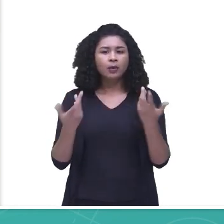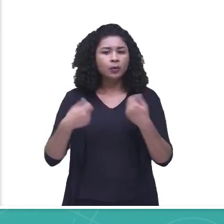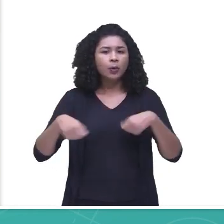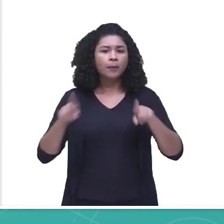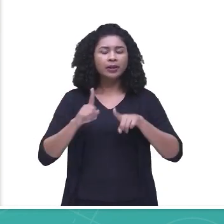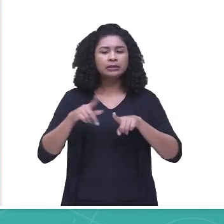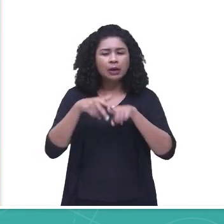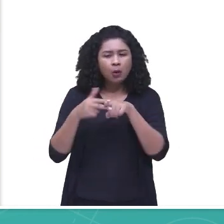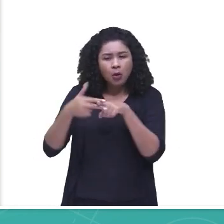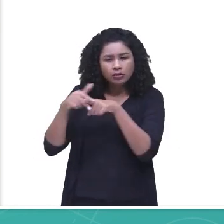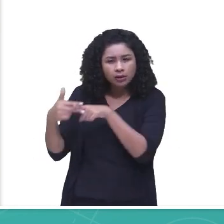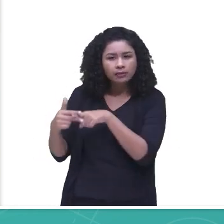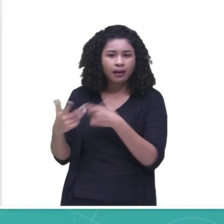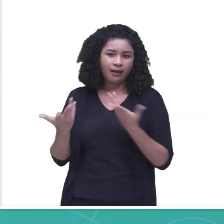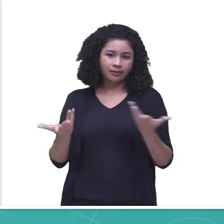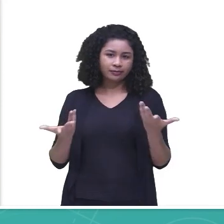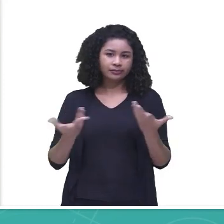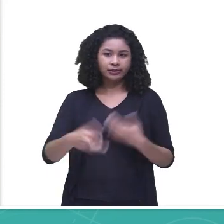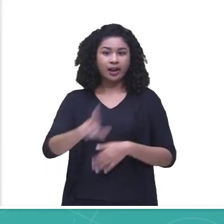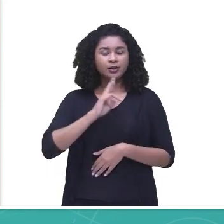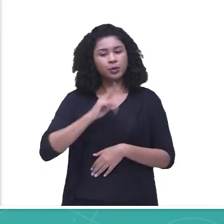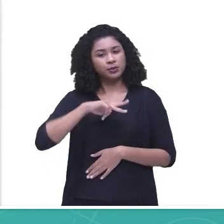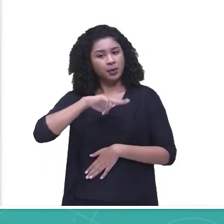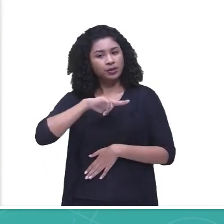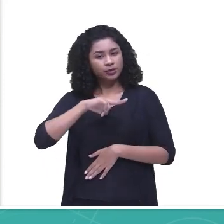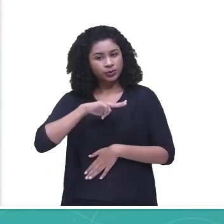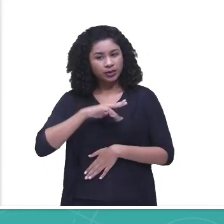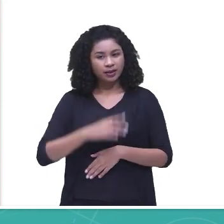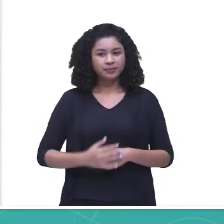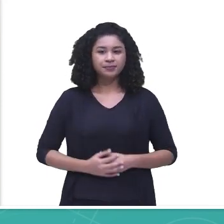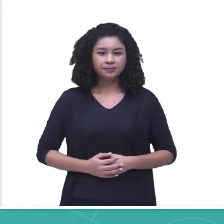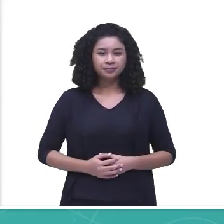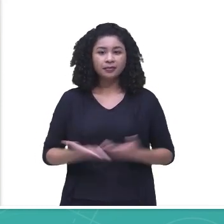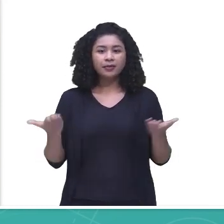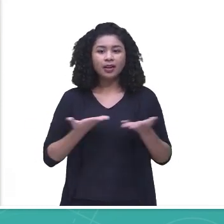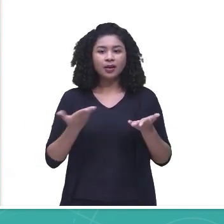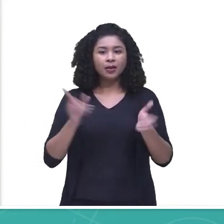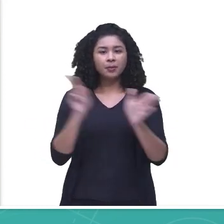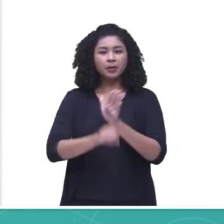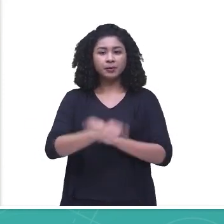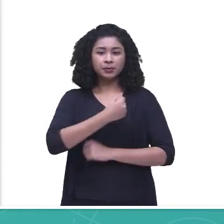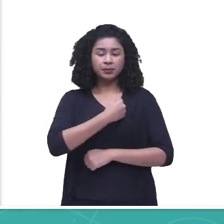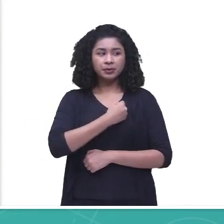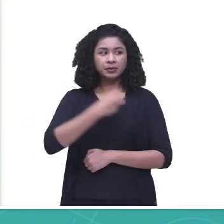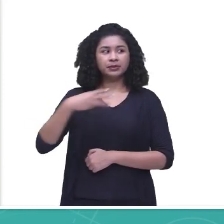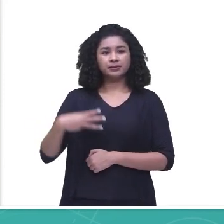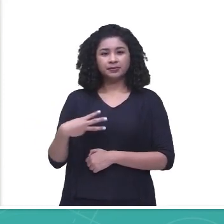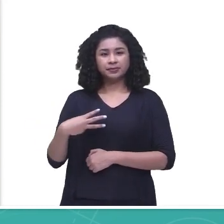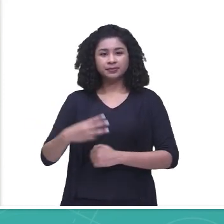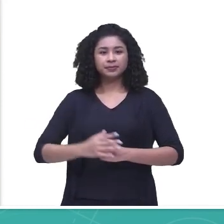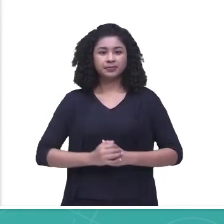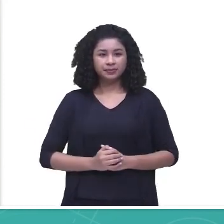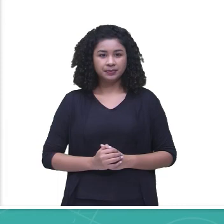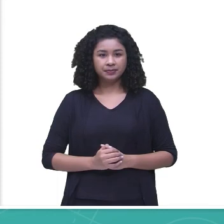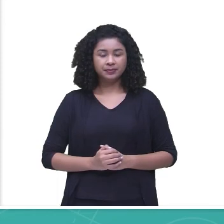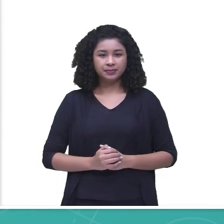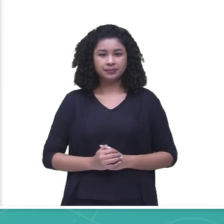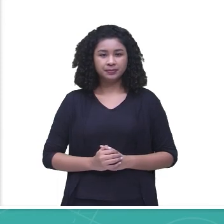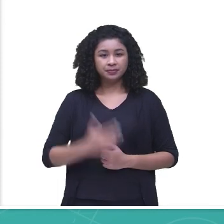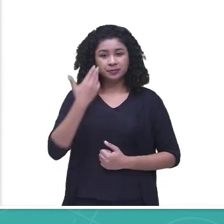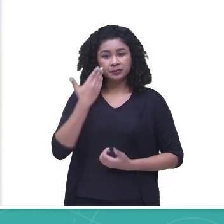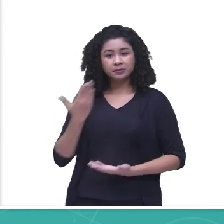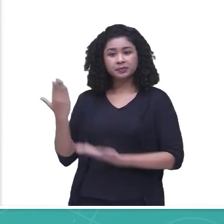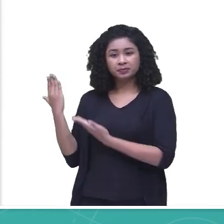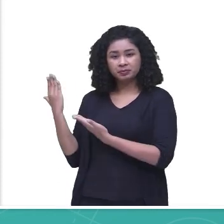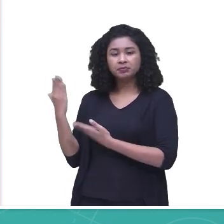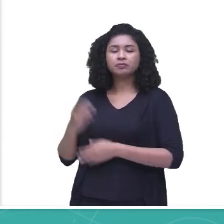corrigir, já que é uma resposta pessoal. Agora a gente vai para a questão 3. Né? Vou mostrar a questão 3, que é de fato